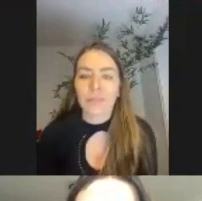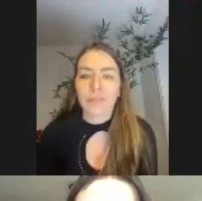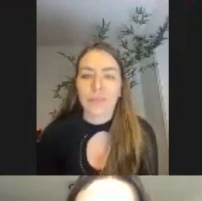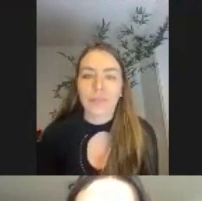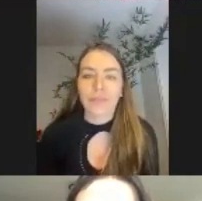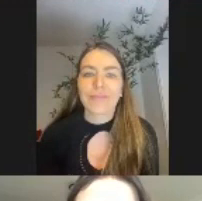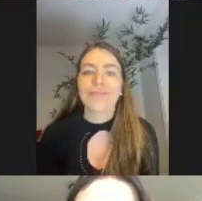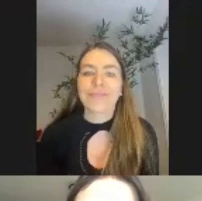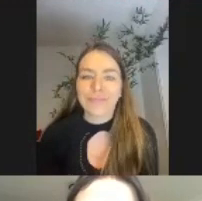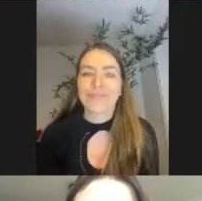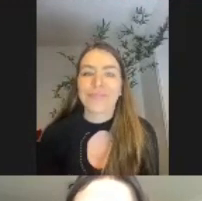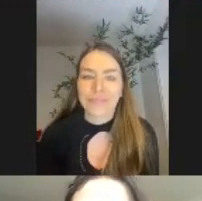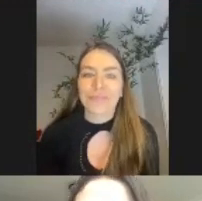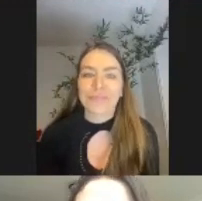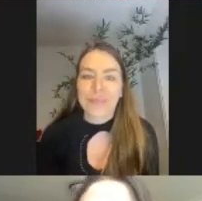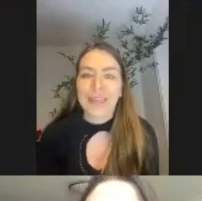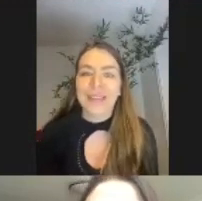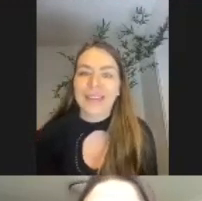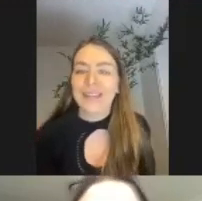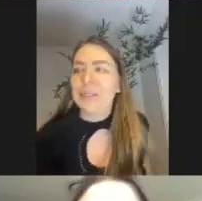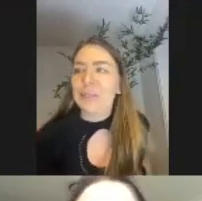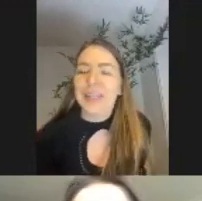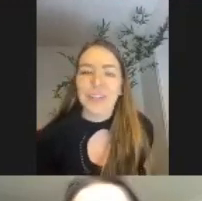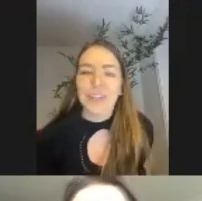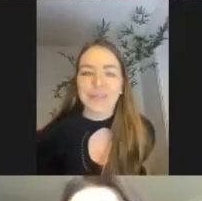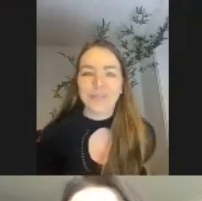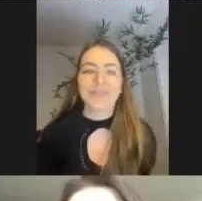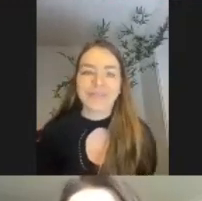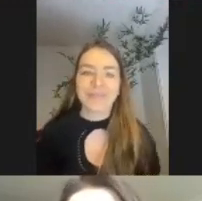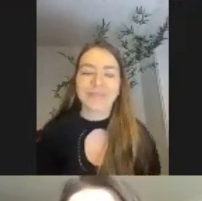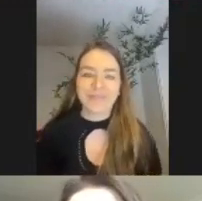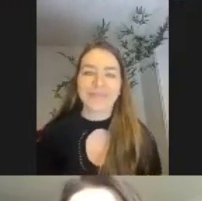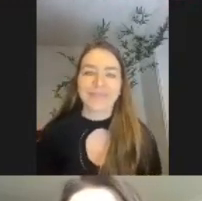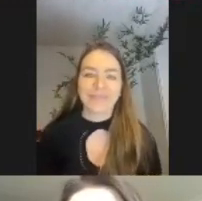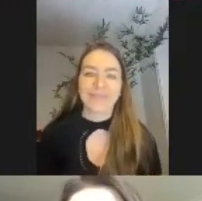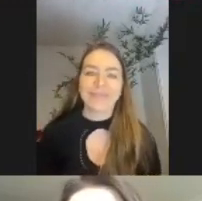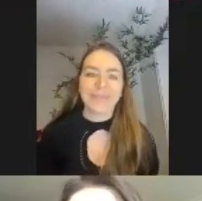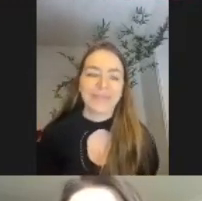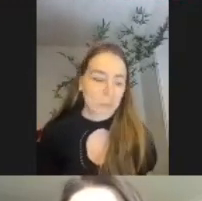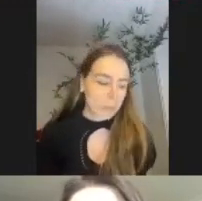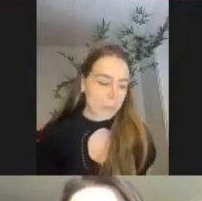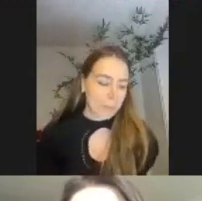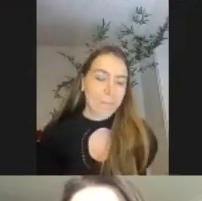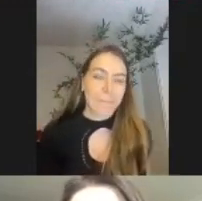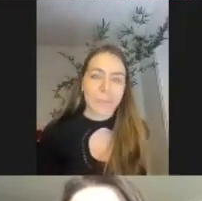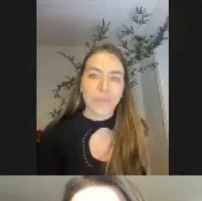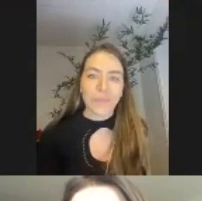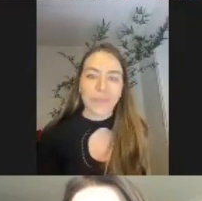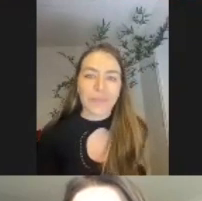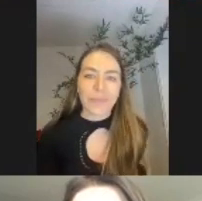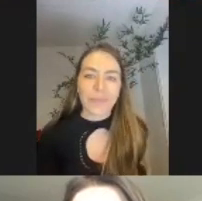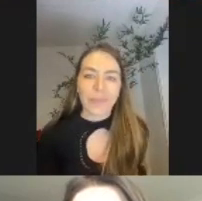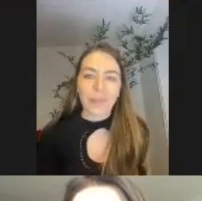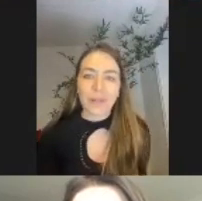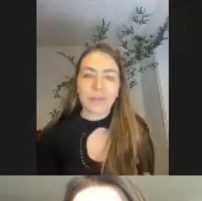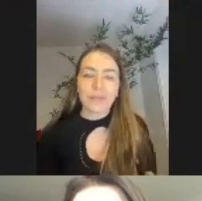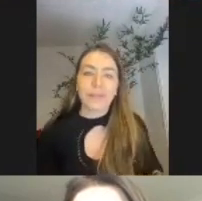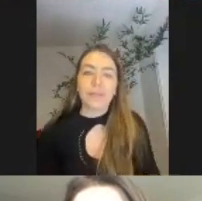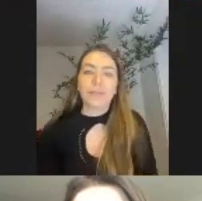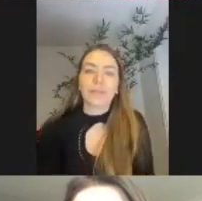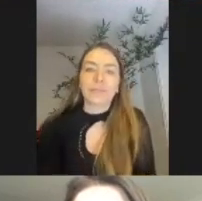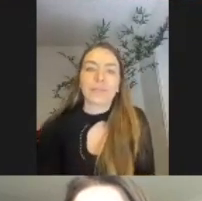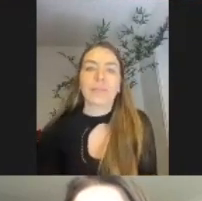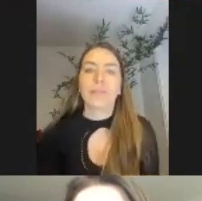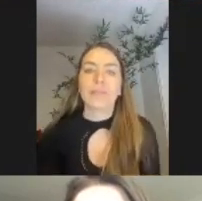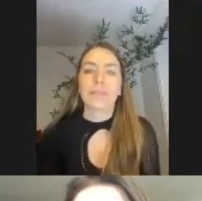acontecendo se a gente não tivesse em quarentena, né? A gente estaria dando curso presencial, tá? Uhum. E produtos sob encomenda e eventos. Então,